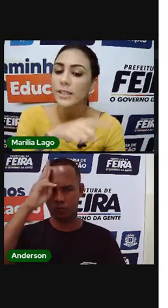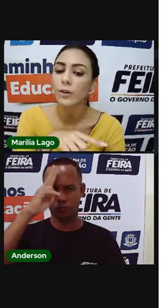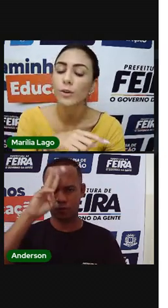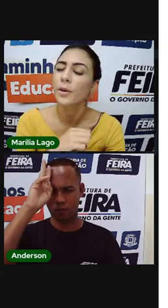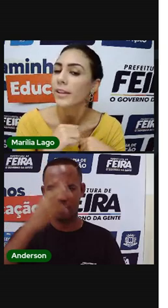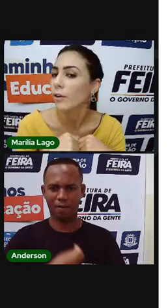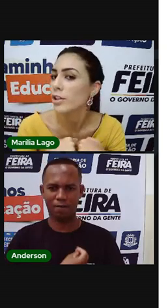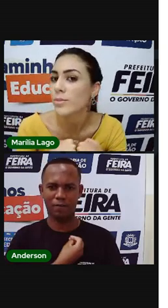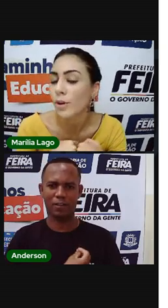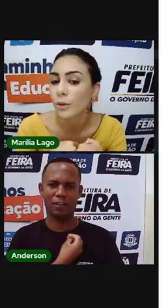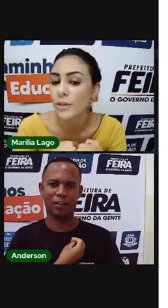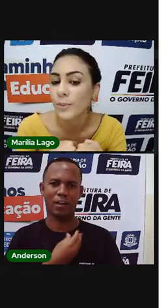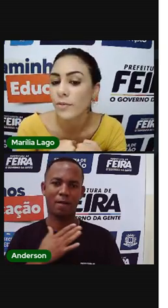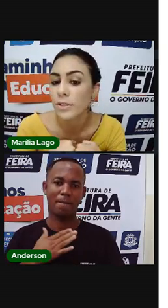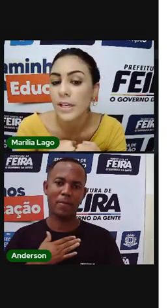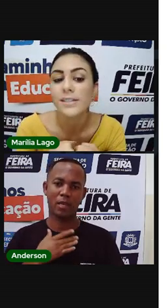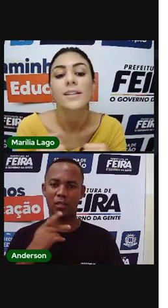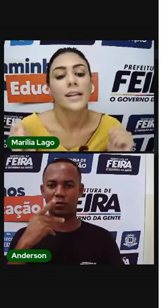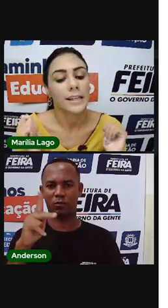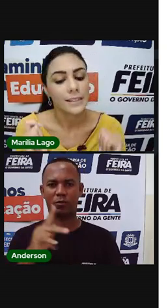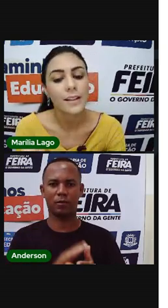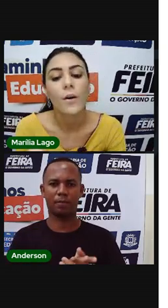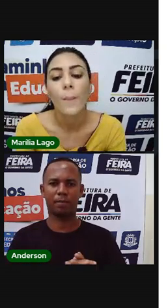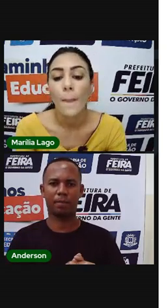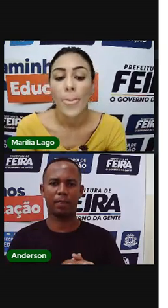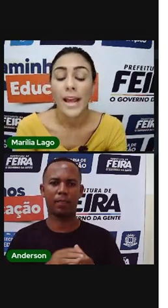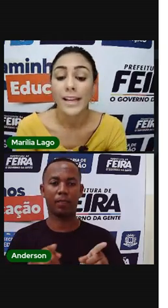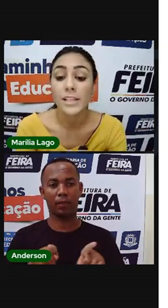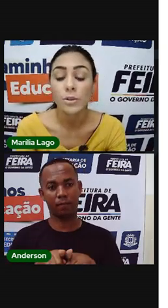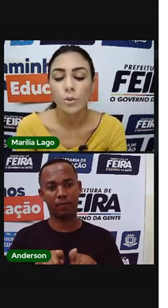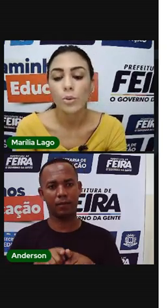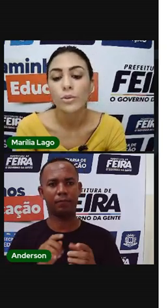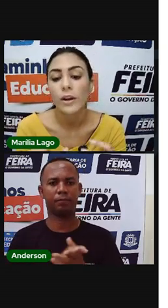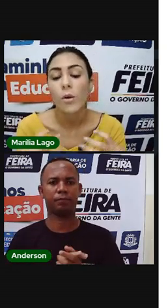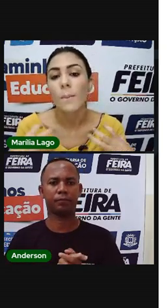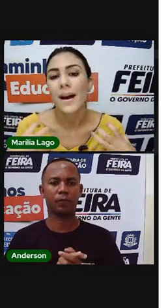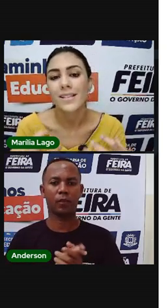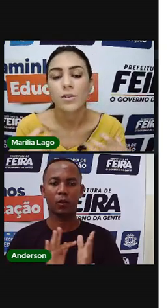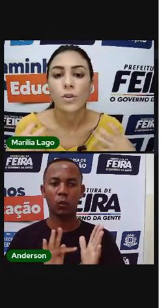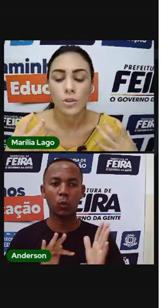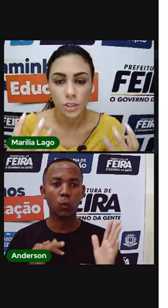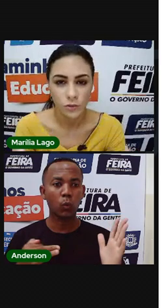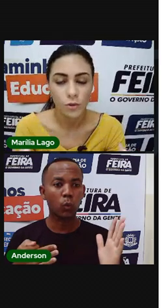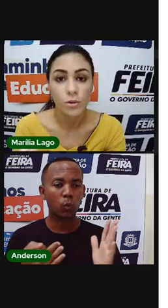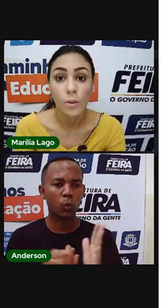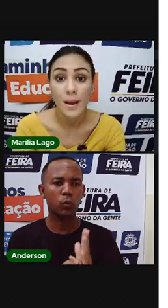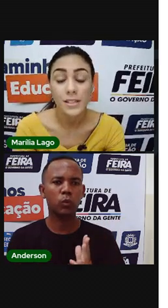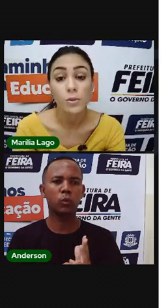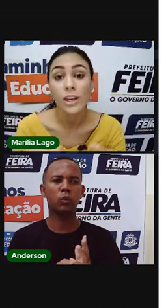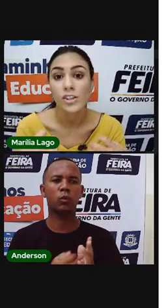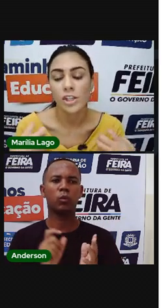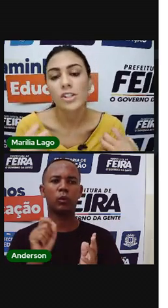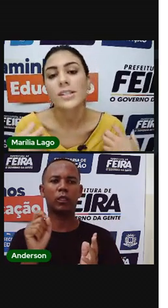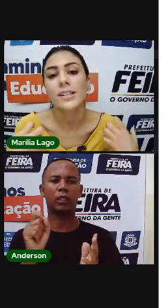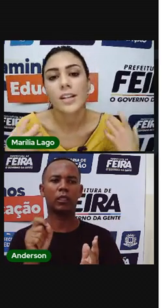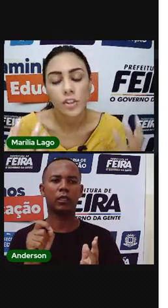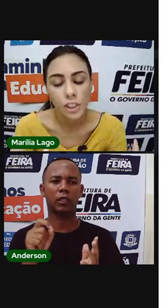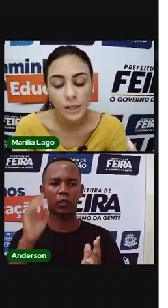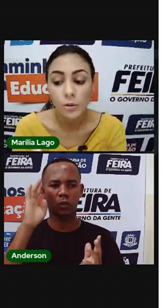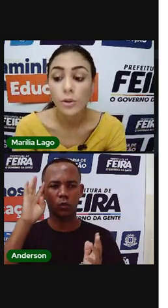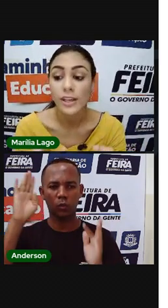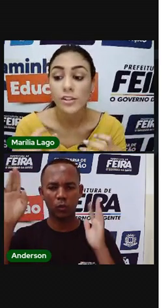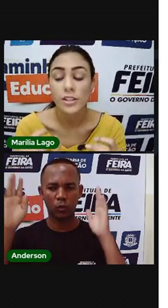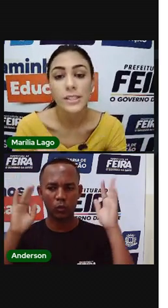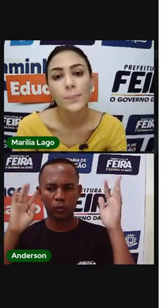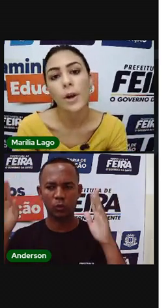do ciclo do protagonismo que eu trouxe para vocês? Então, isso tudo é com base no nosso esforço, com base no que a gente se